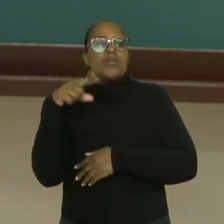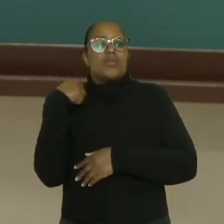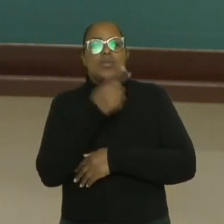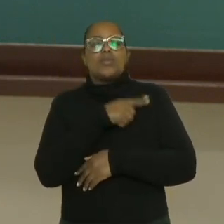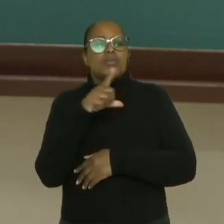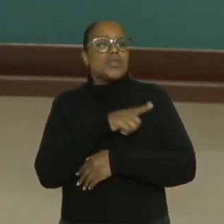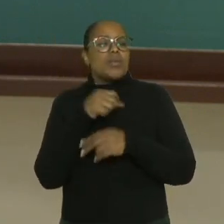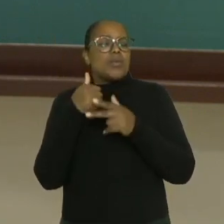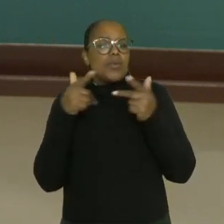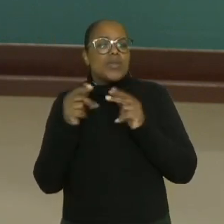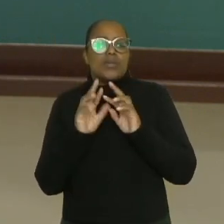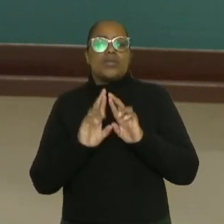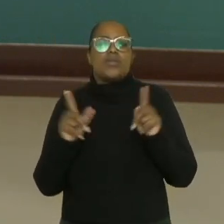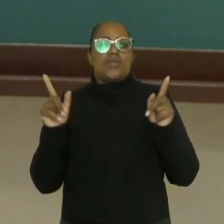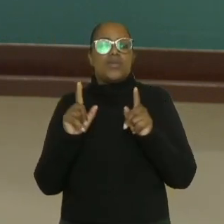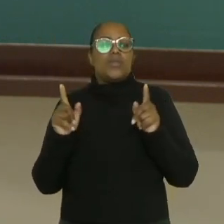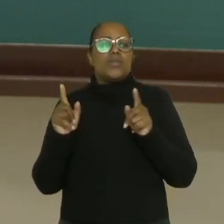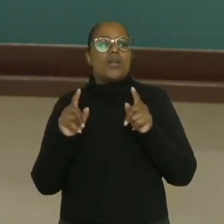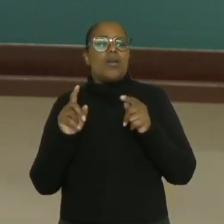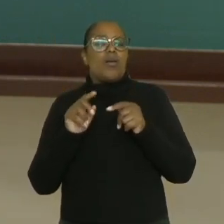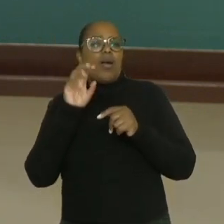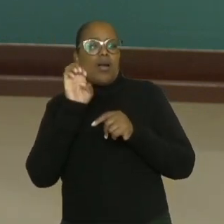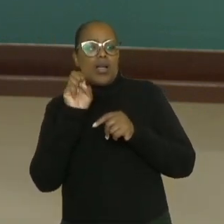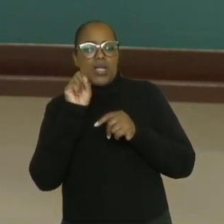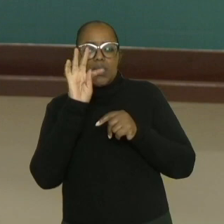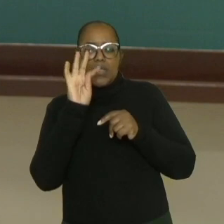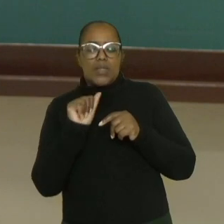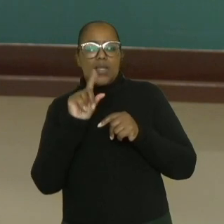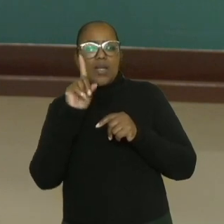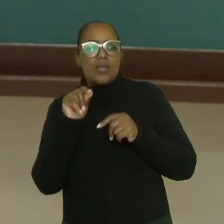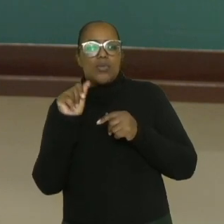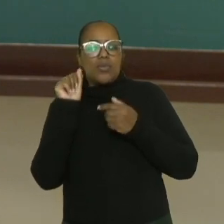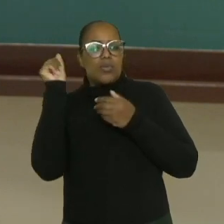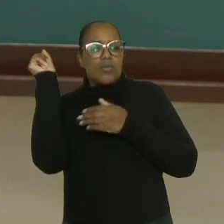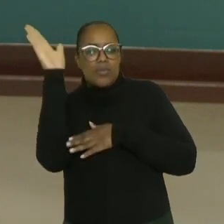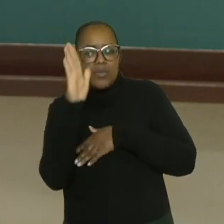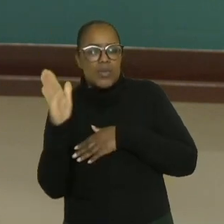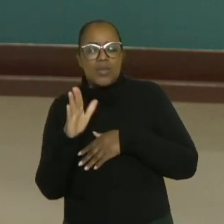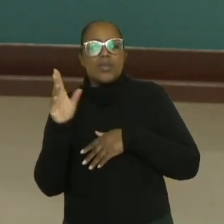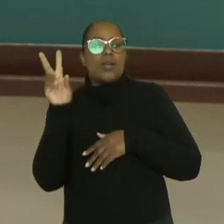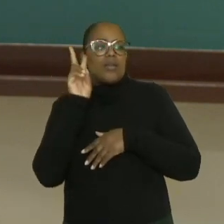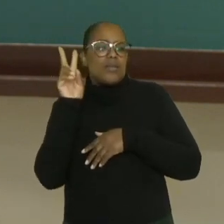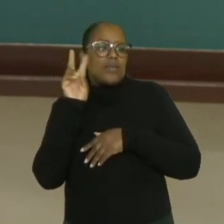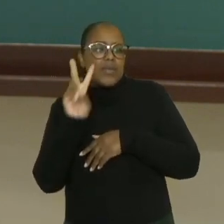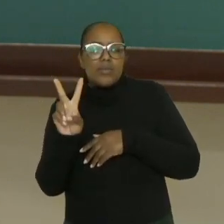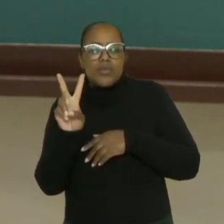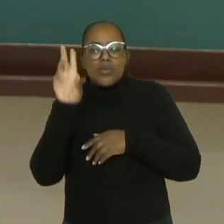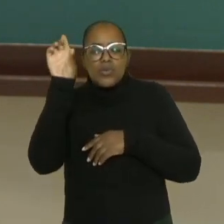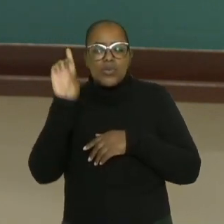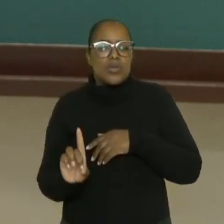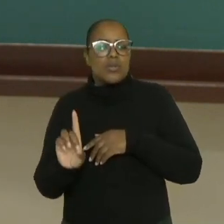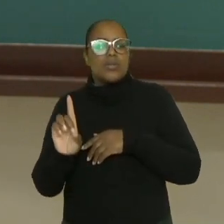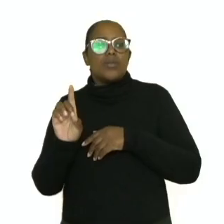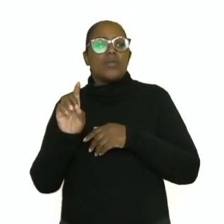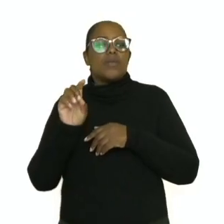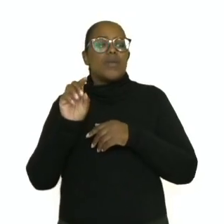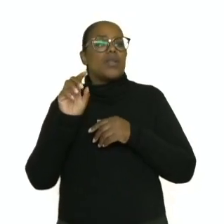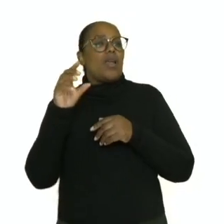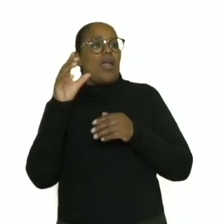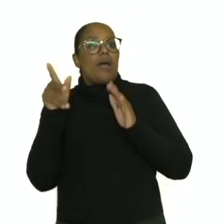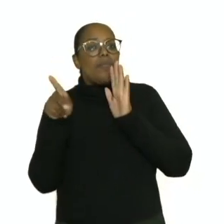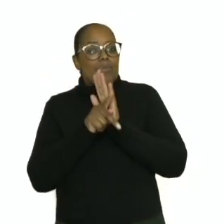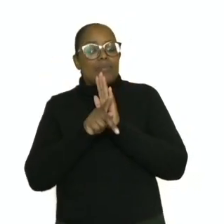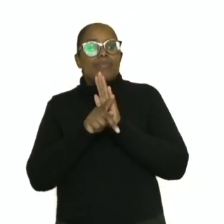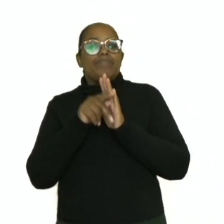Se recordarmos da formação do Estado no Brasil e nossa história política, vemos que os direitos foram sendo concedidos pelo Estado